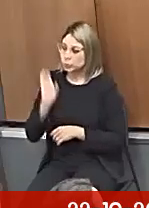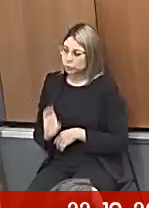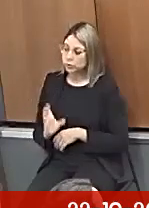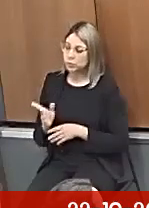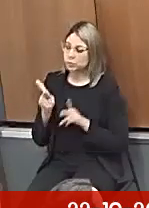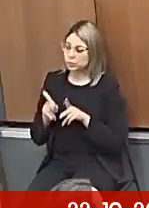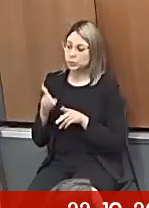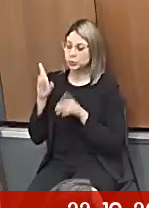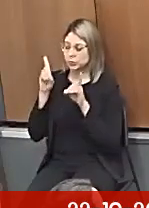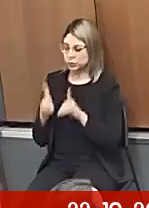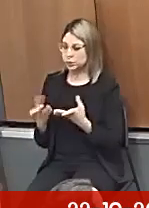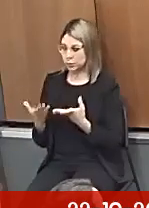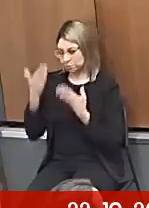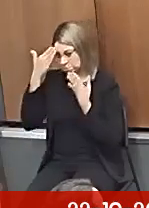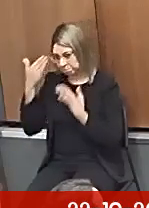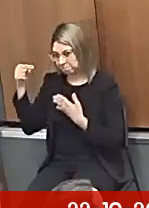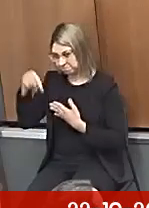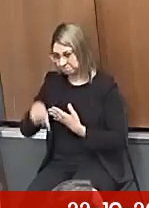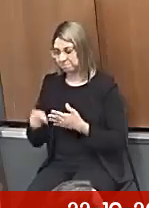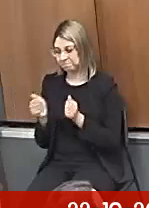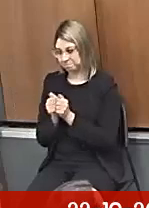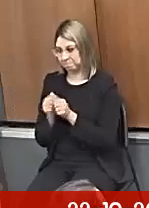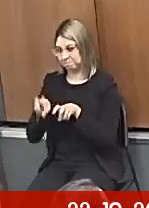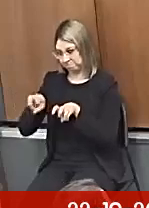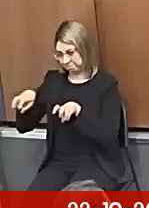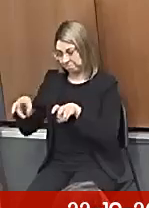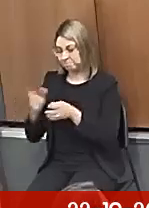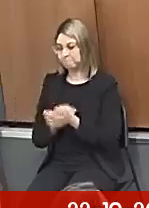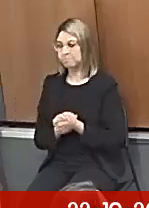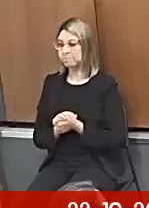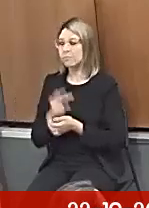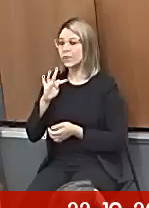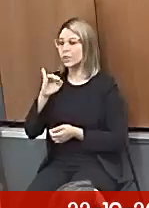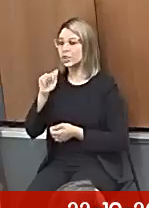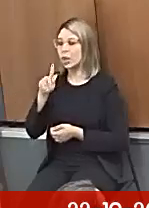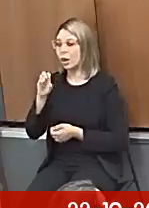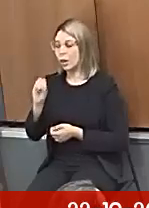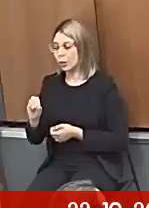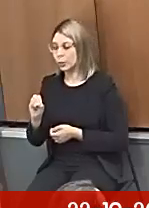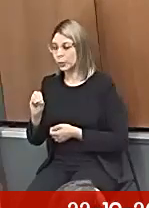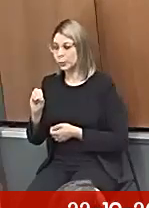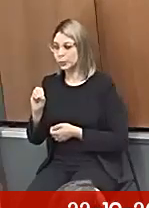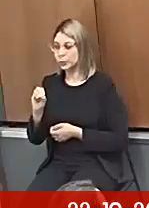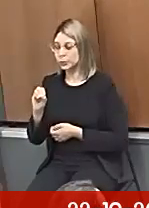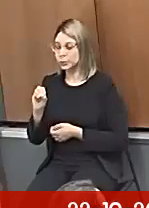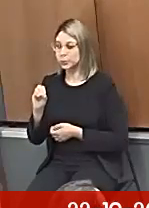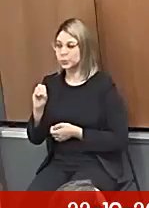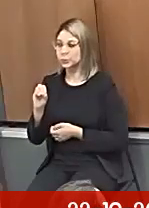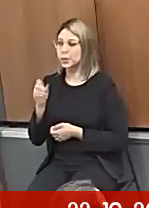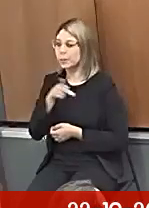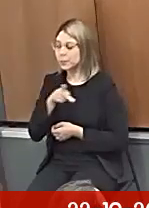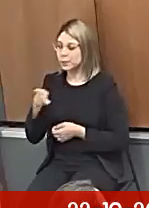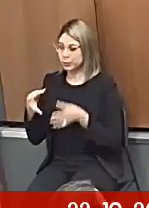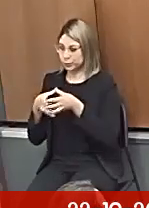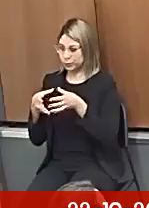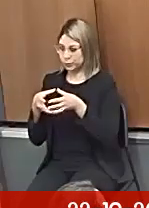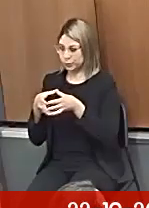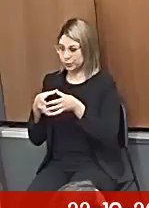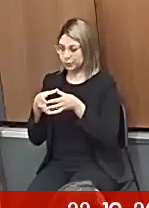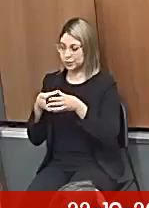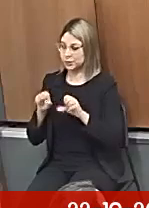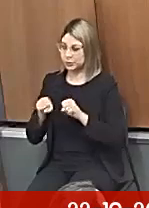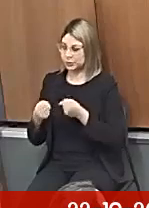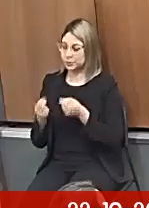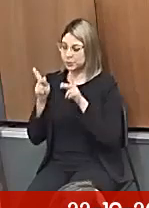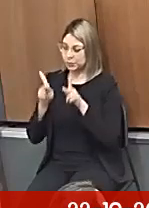com Deficiência. Muito obrigado. Está aqui compondo nossa mesa. Tiago Elton Miranda Ribeiro, presidente da Comissão de Defesa dos